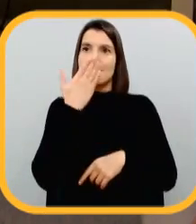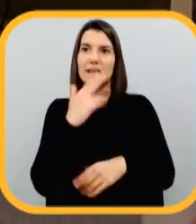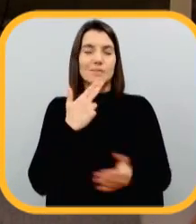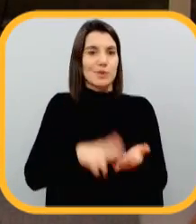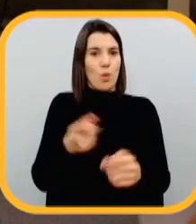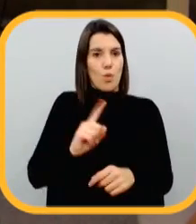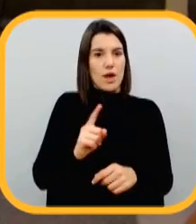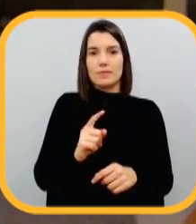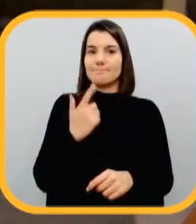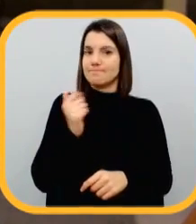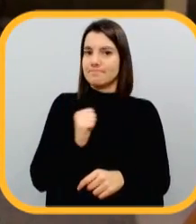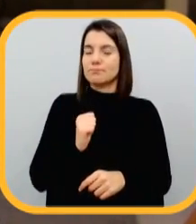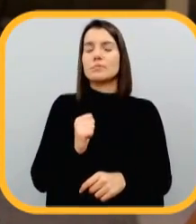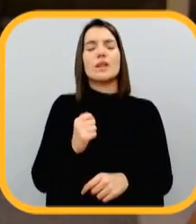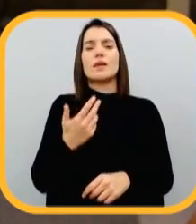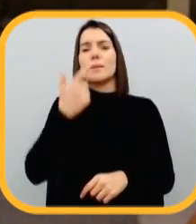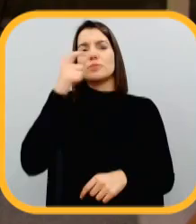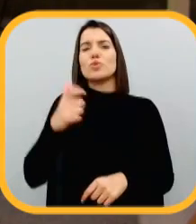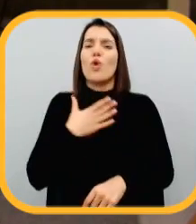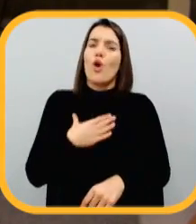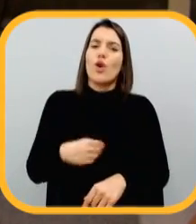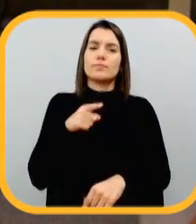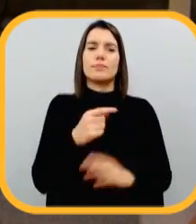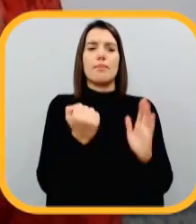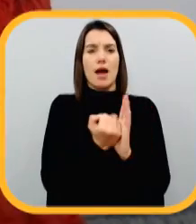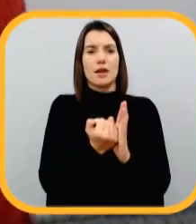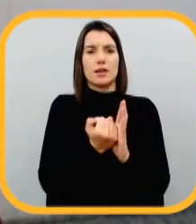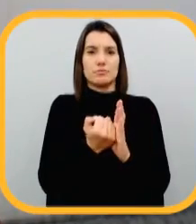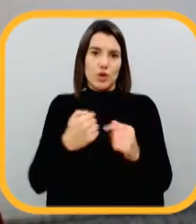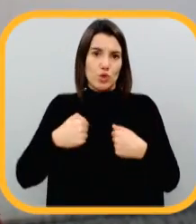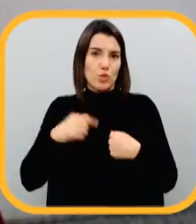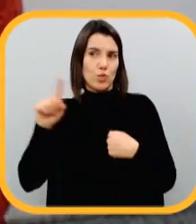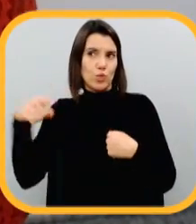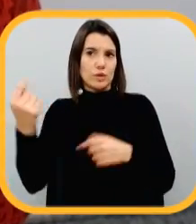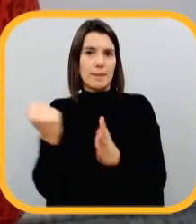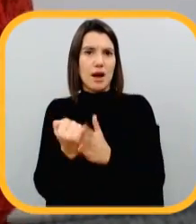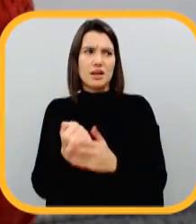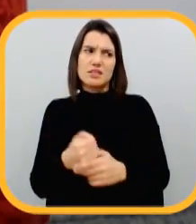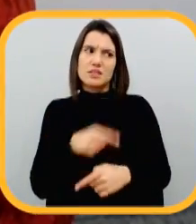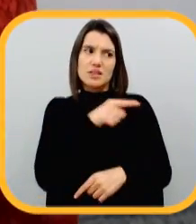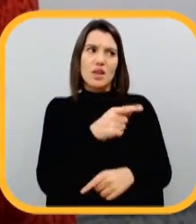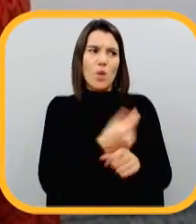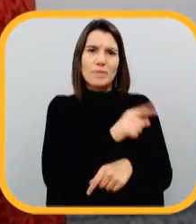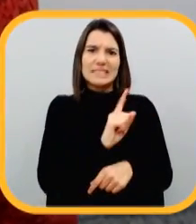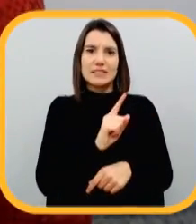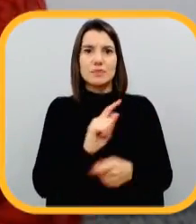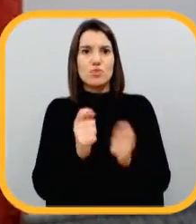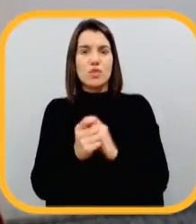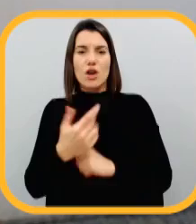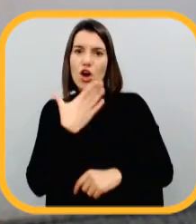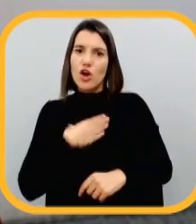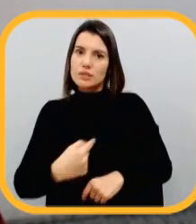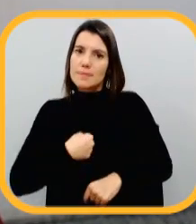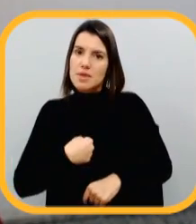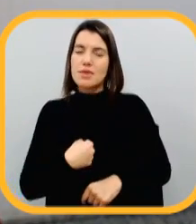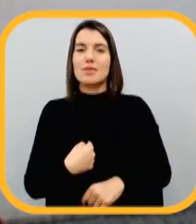e não ser, não é isso. Mas pensar que uma pessoa gosta de uma determinada marca e eu sou outra marca. Eu quero que ela mude um determinado comportamento, que